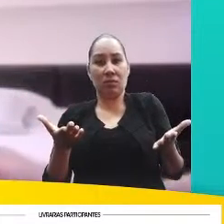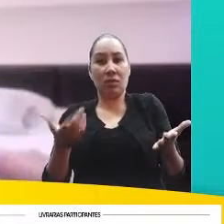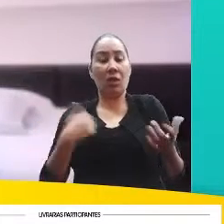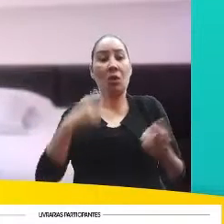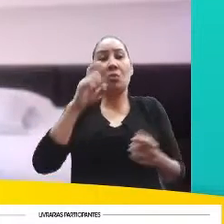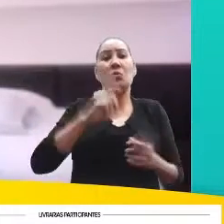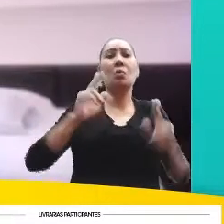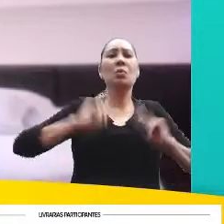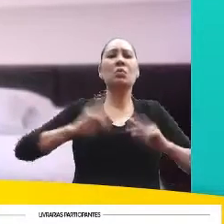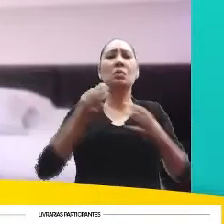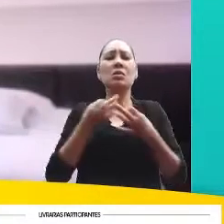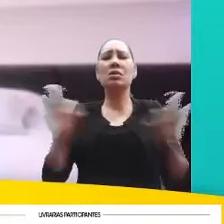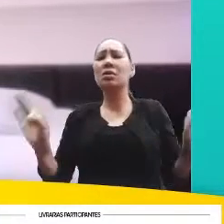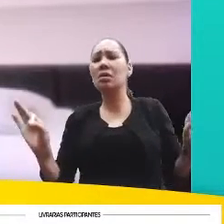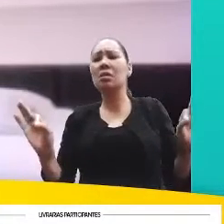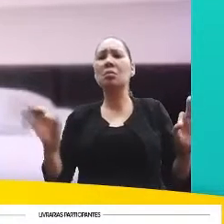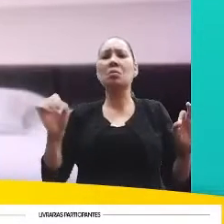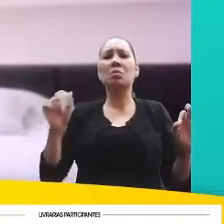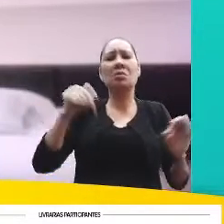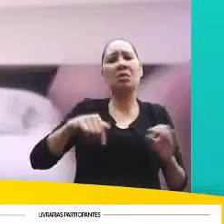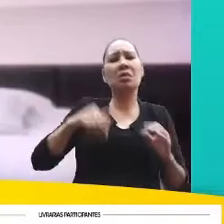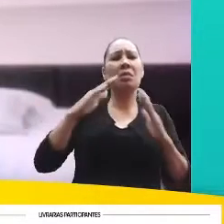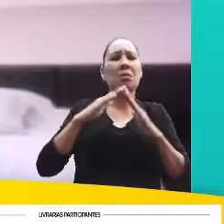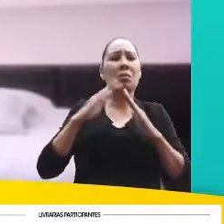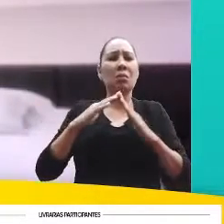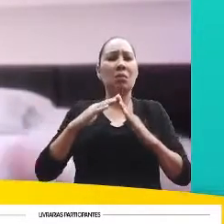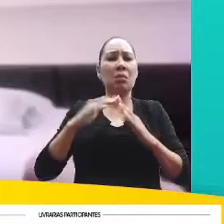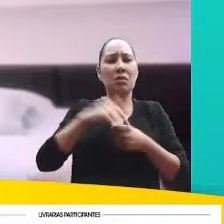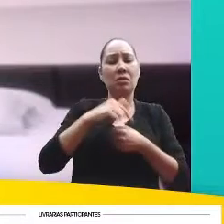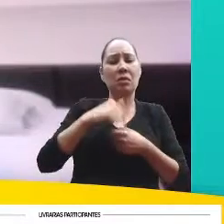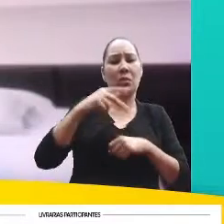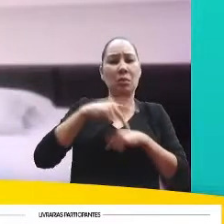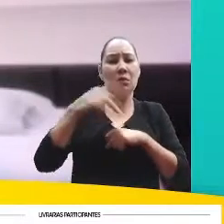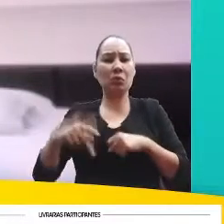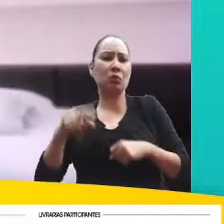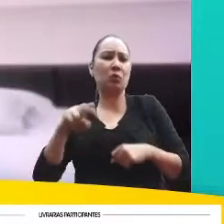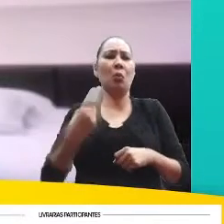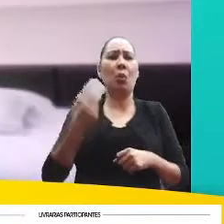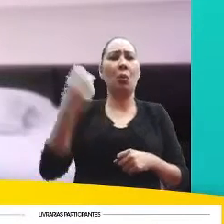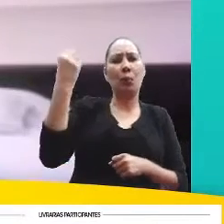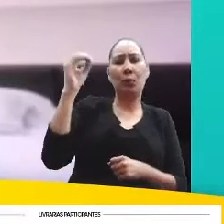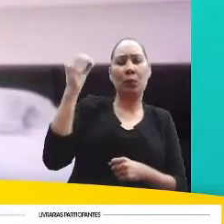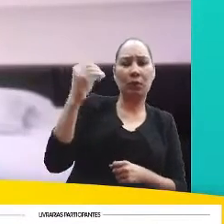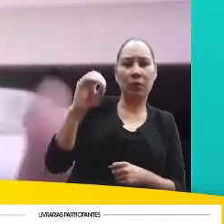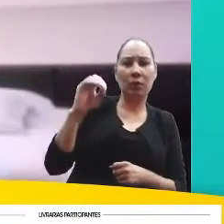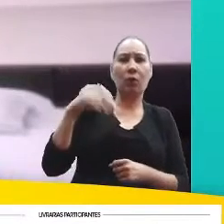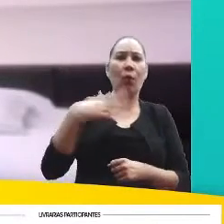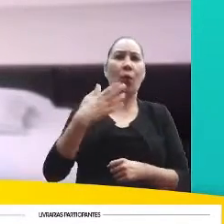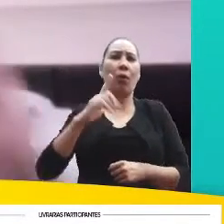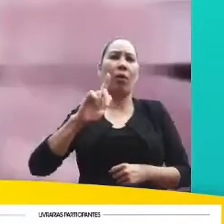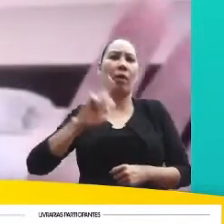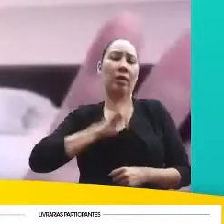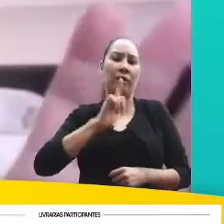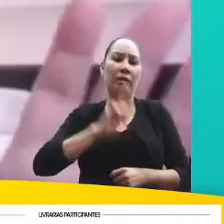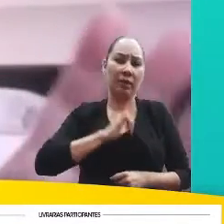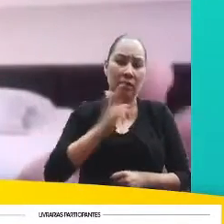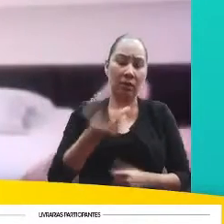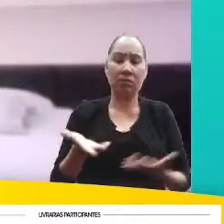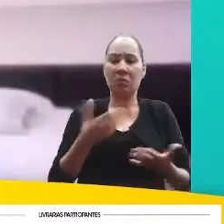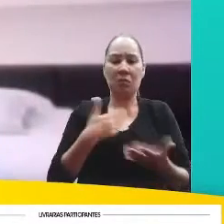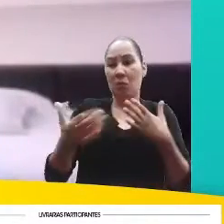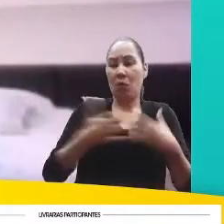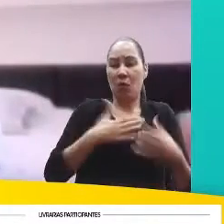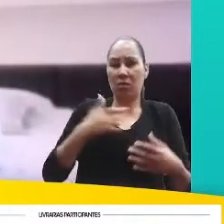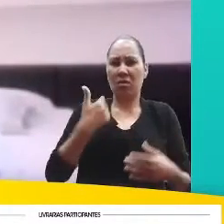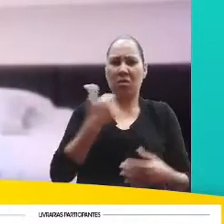sou uma pessoa simples que mora aqui em Passo Fundo, ou moro em Porto Alegre, ou moro em Gravataí, ou não importa. E